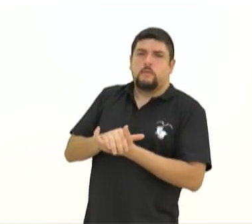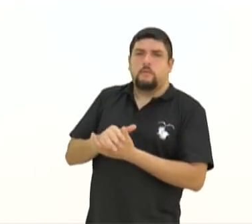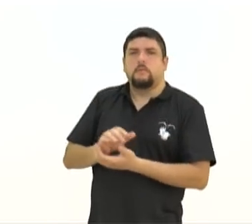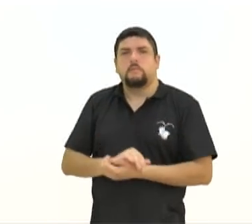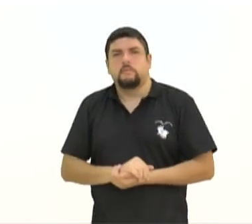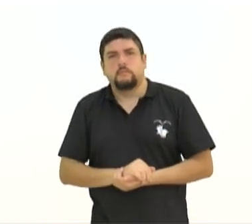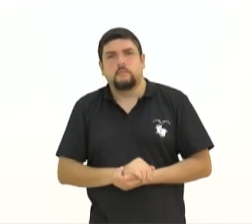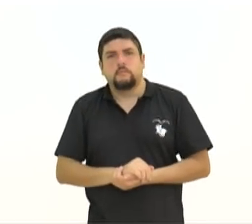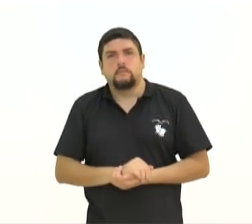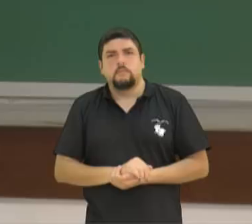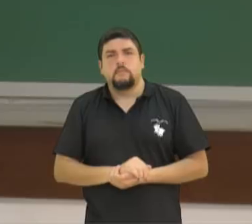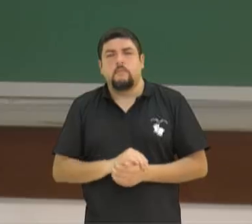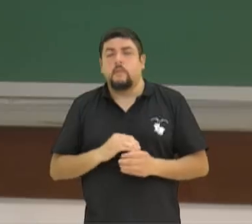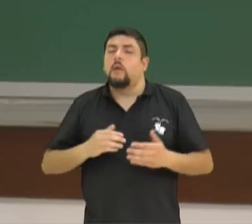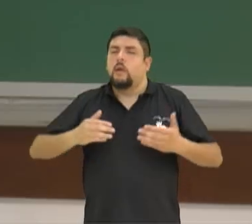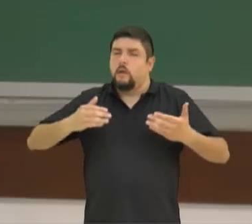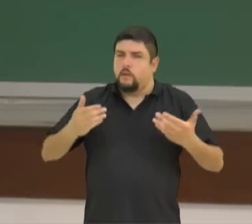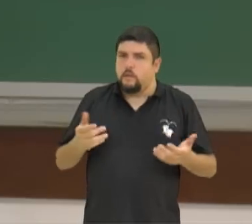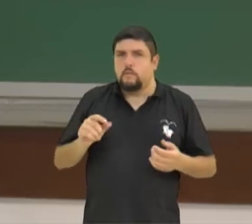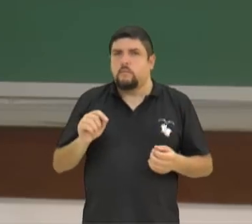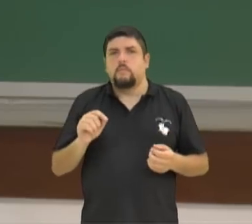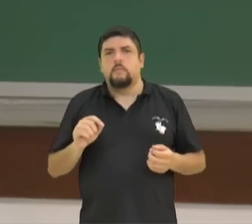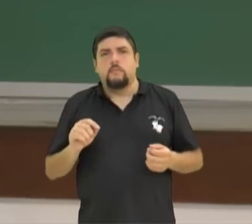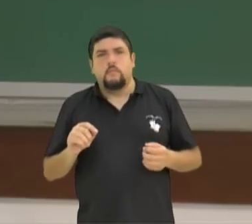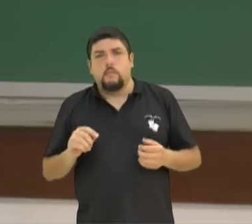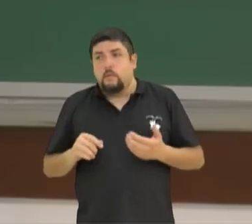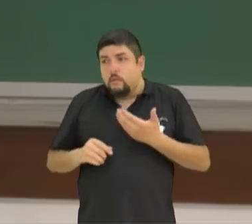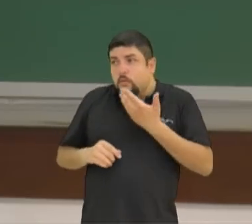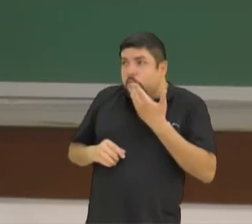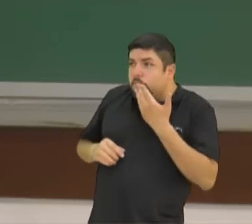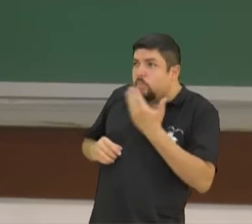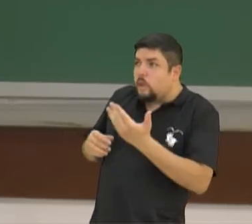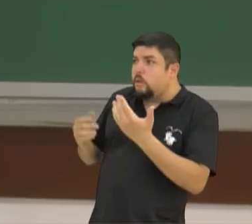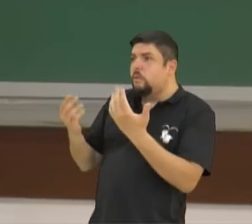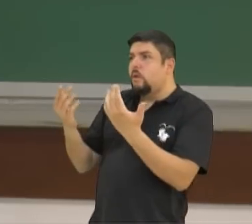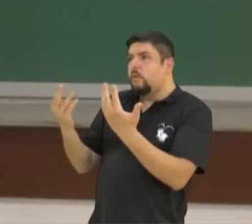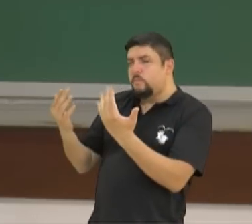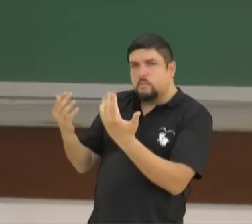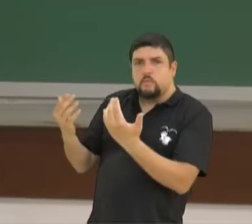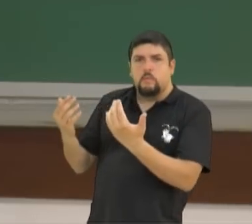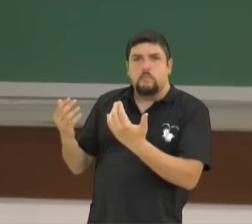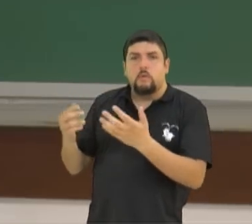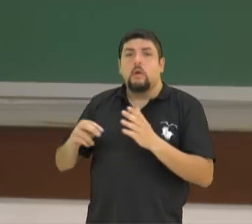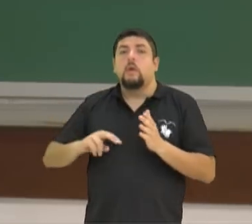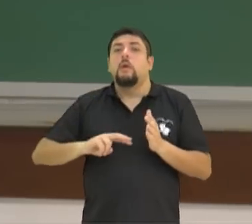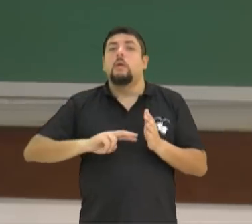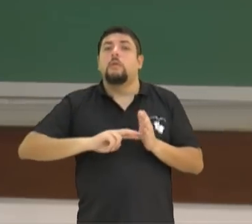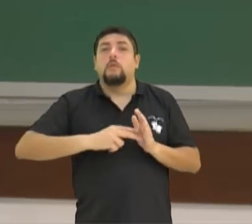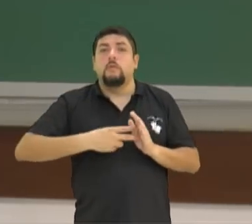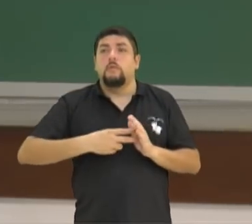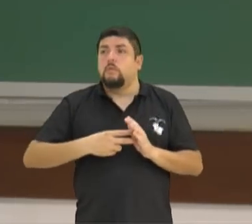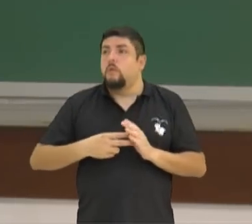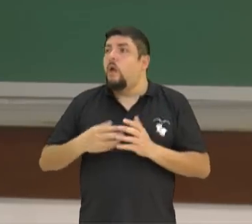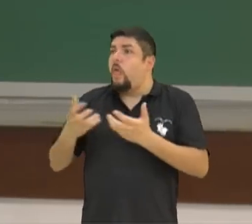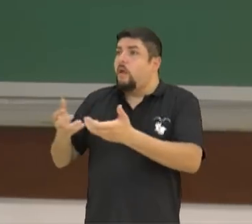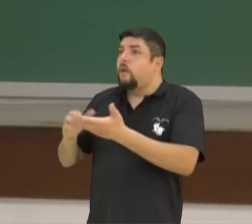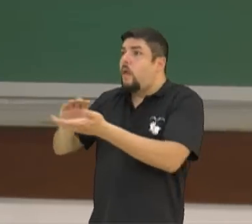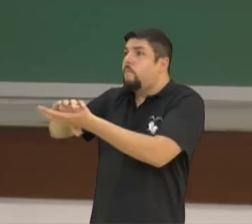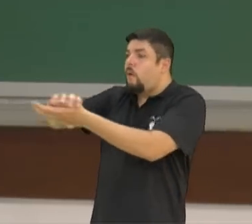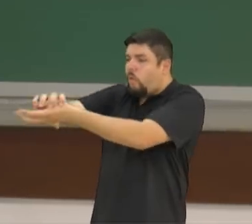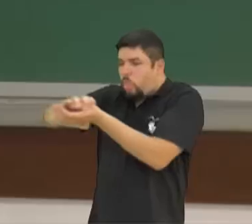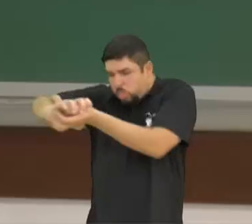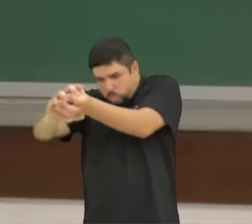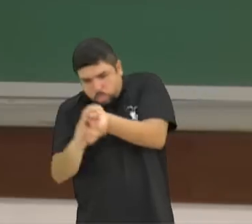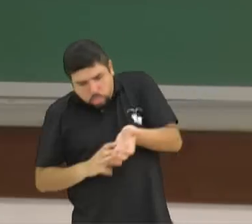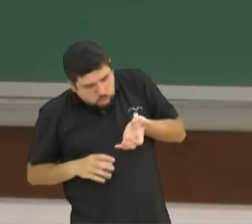quando aqui um dos interlocutores pede a mão de Maria em casamento, ele não está querendo casar-se só com a mão